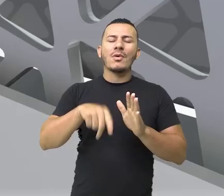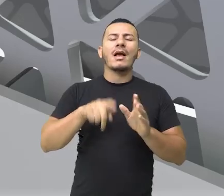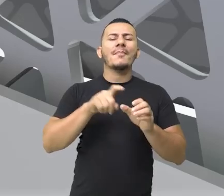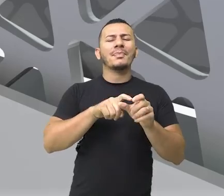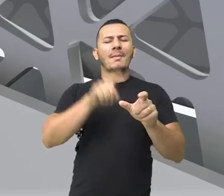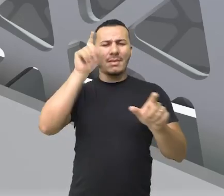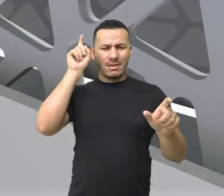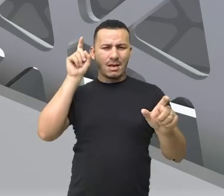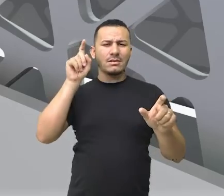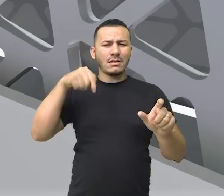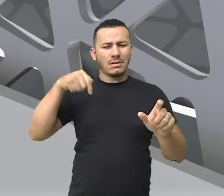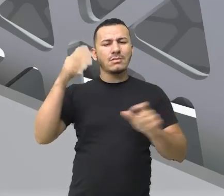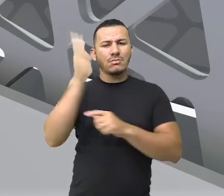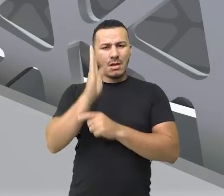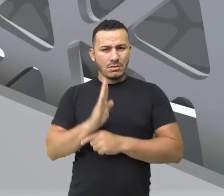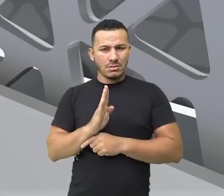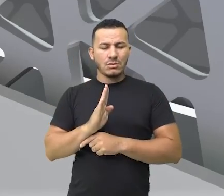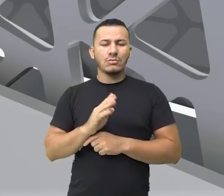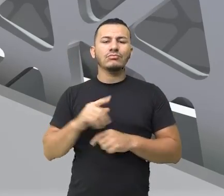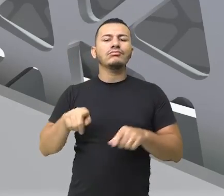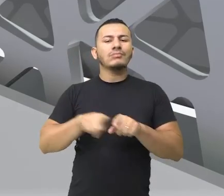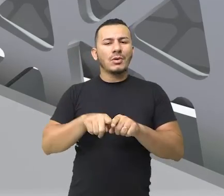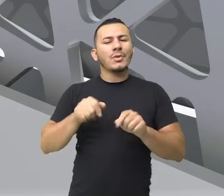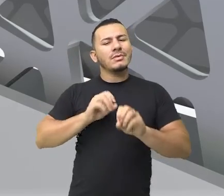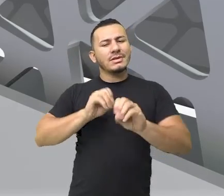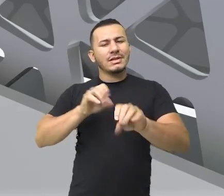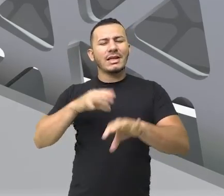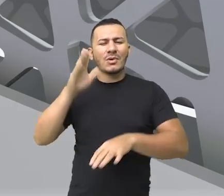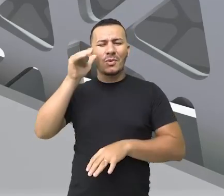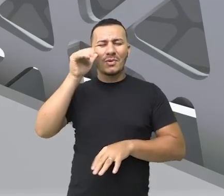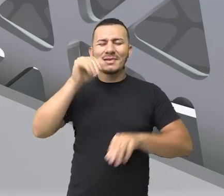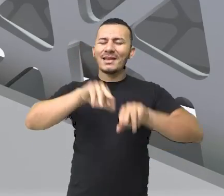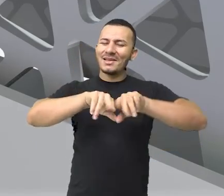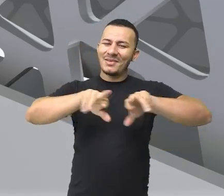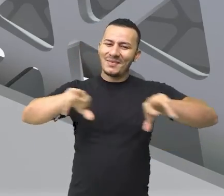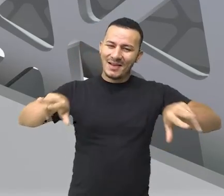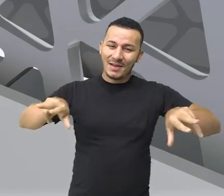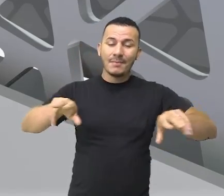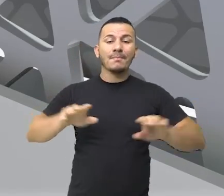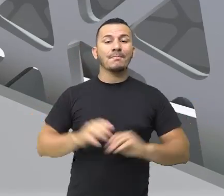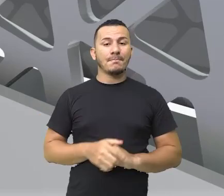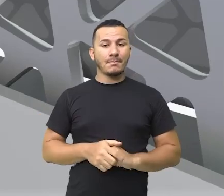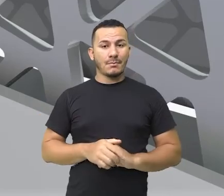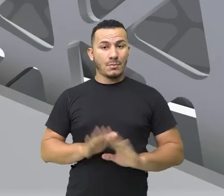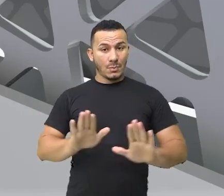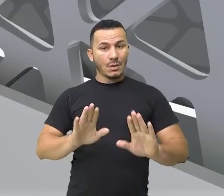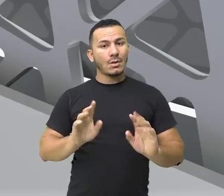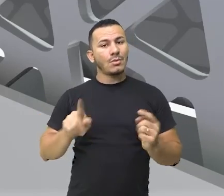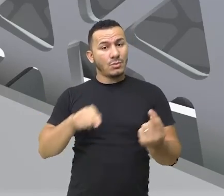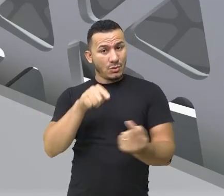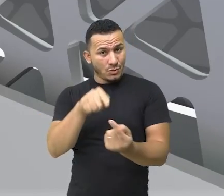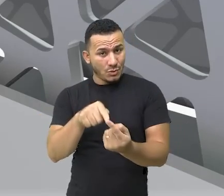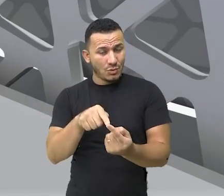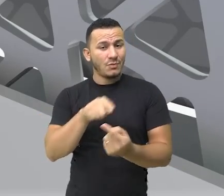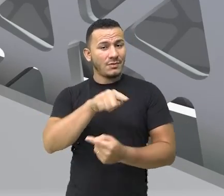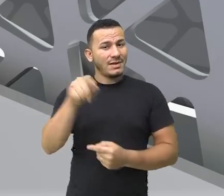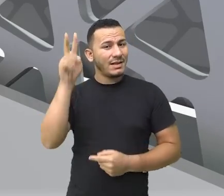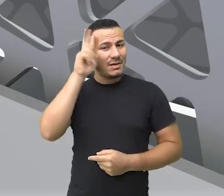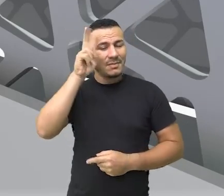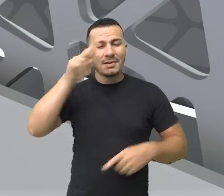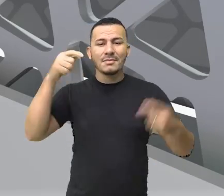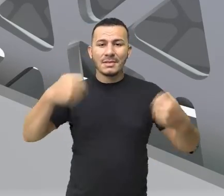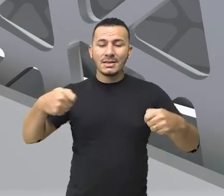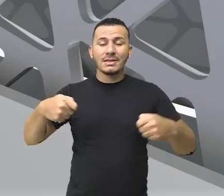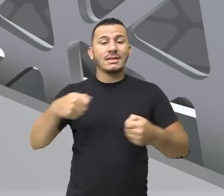Brasil. E nós aprendemos várias curiosidades a respeito disso. Mas o mais importante que nós devemos lembrar para a